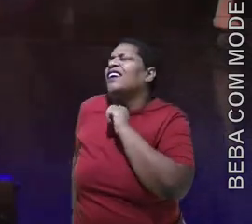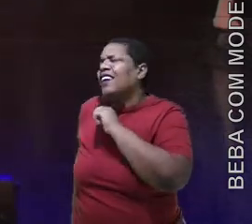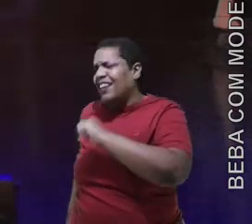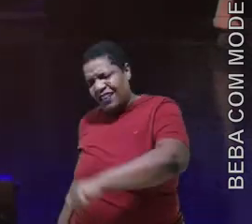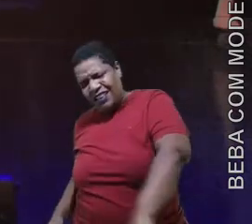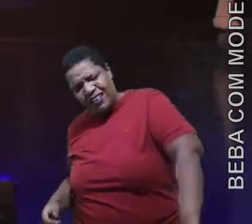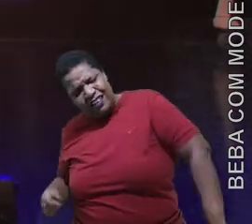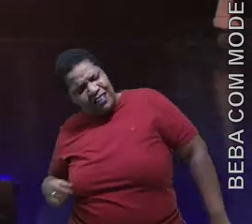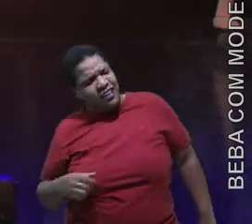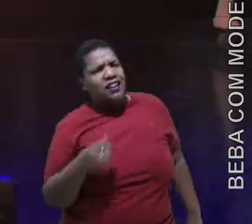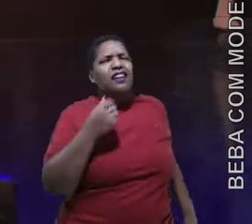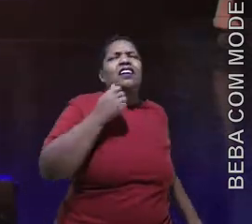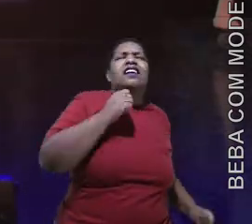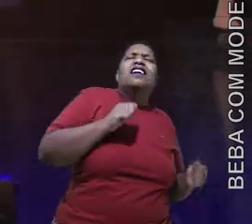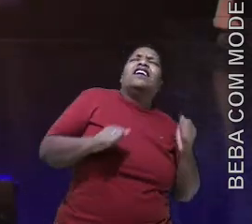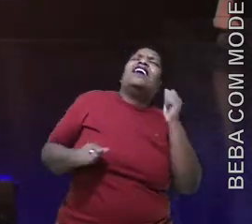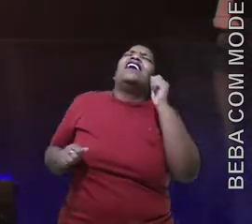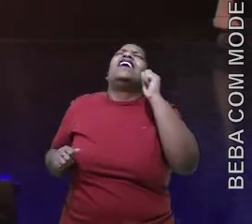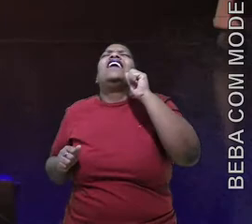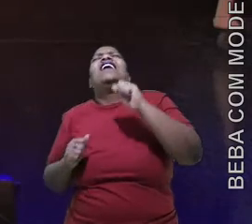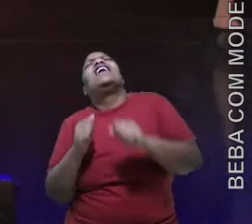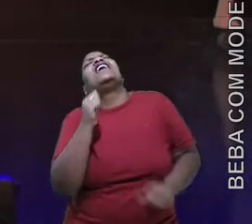E aí